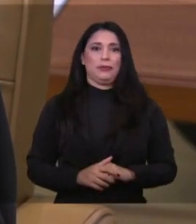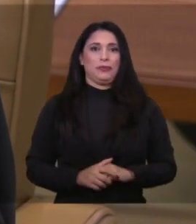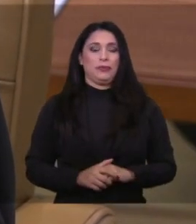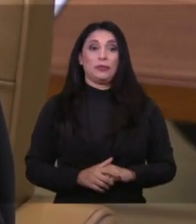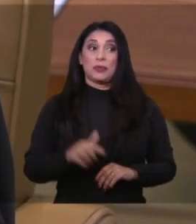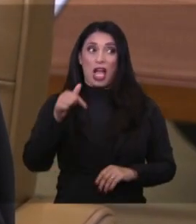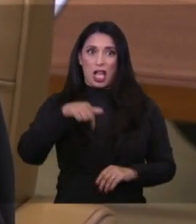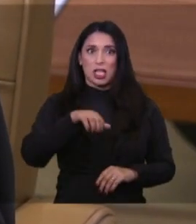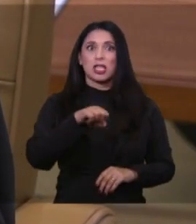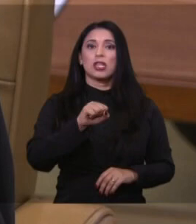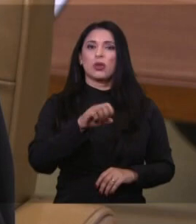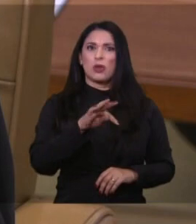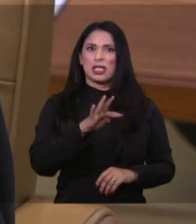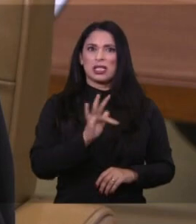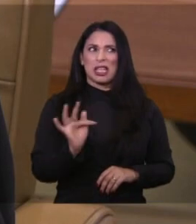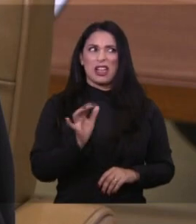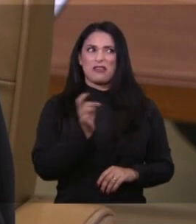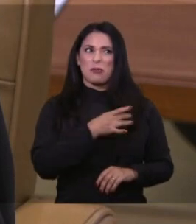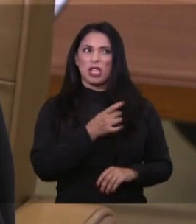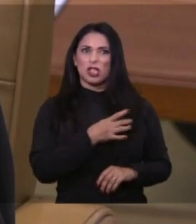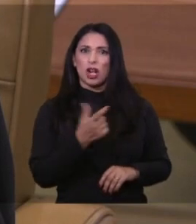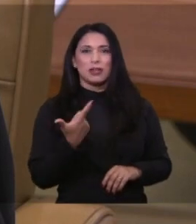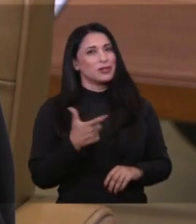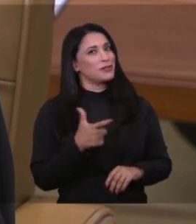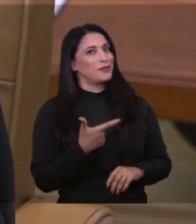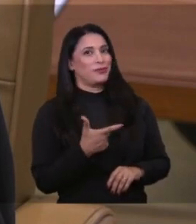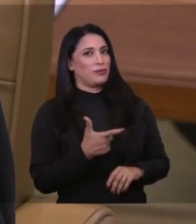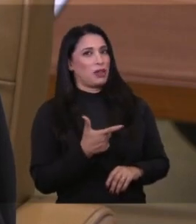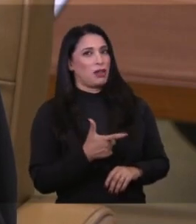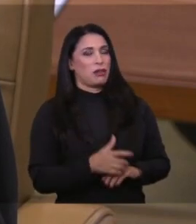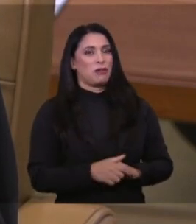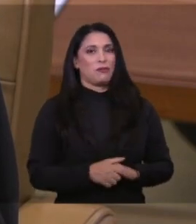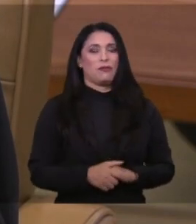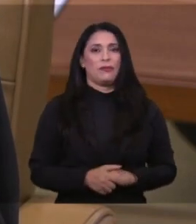Esta casa não é composta por medrosos.